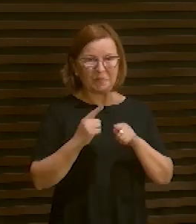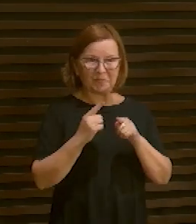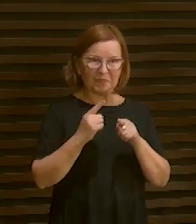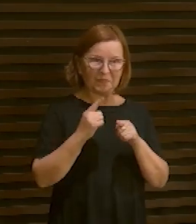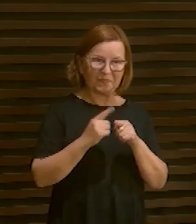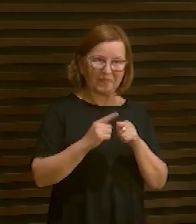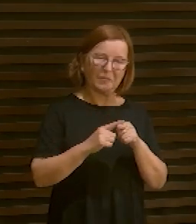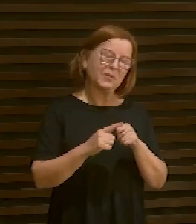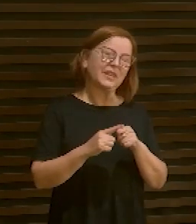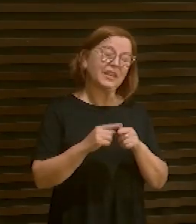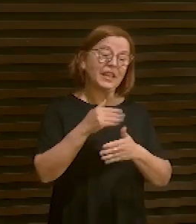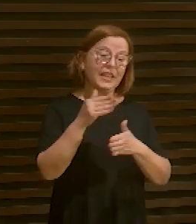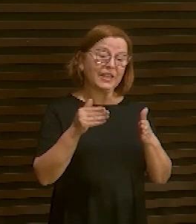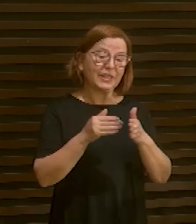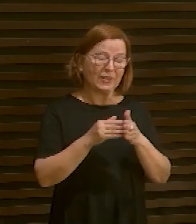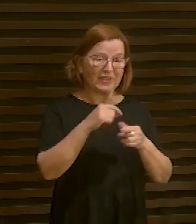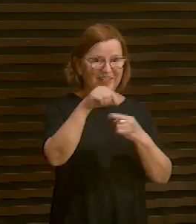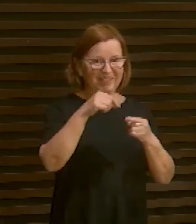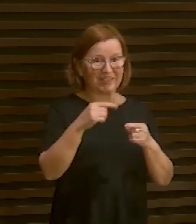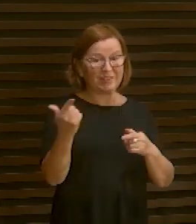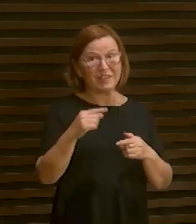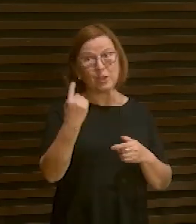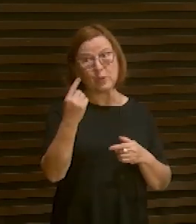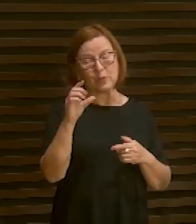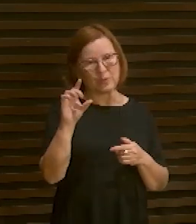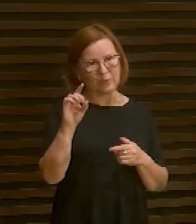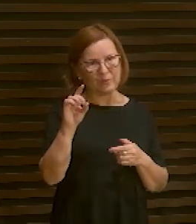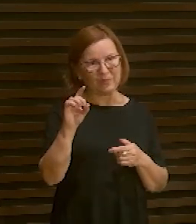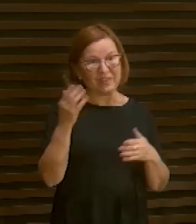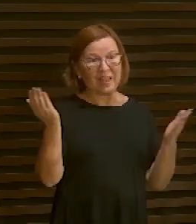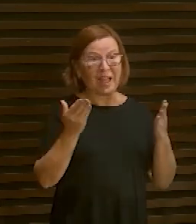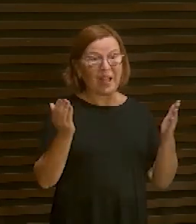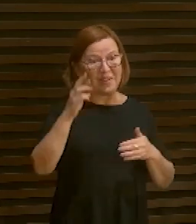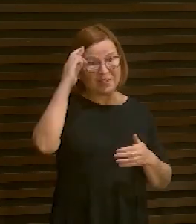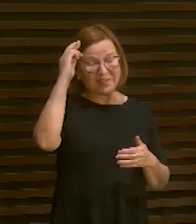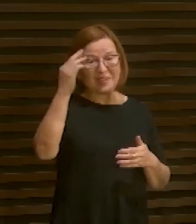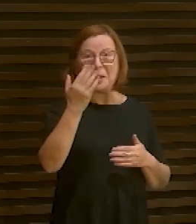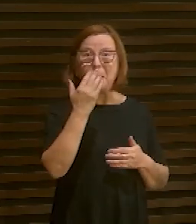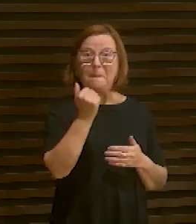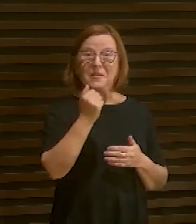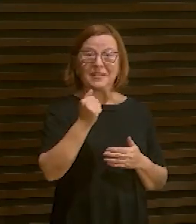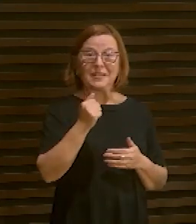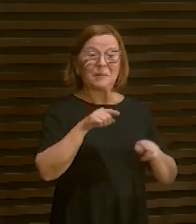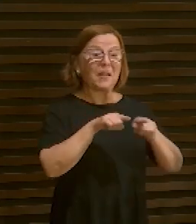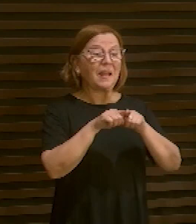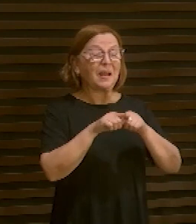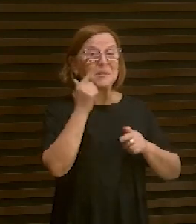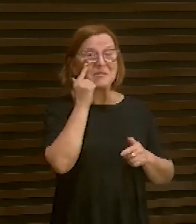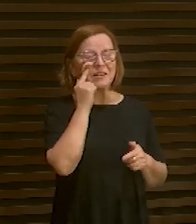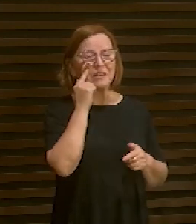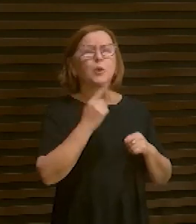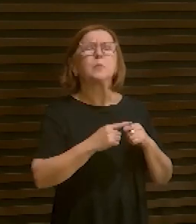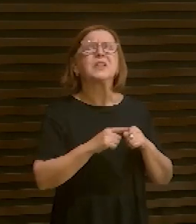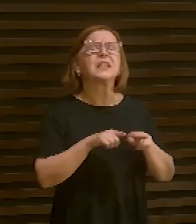de um só. E ele agora me chama de irmão Glênio. Por que eu sou irmão? Porque